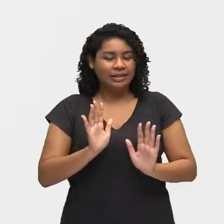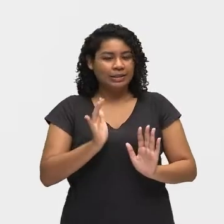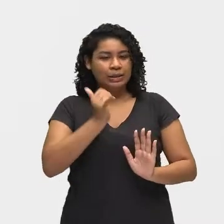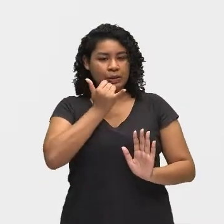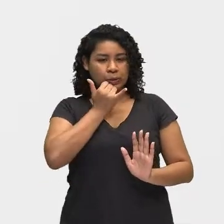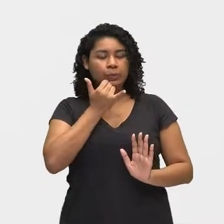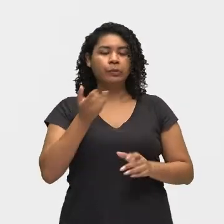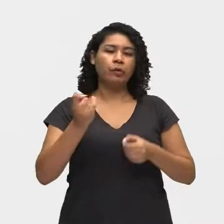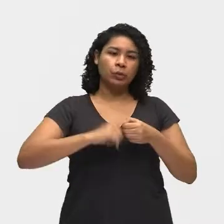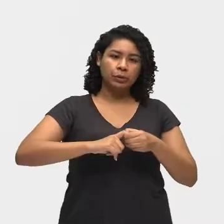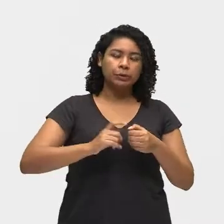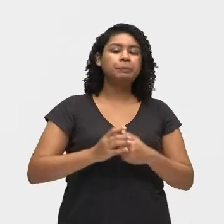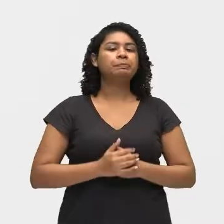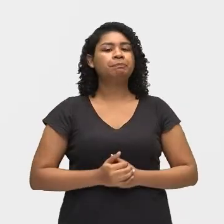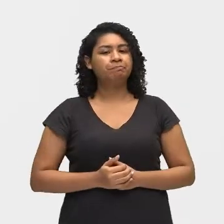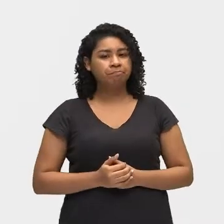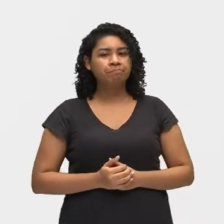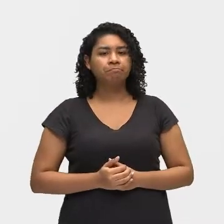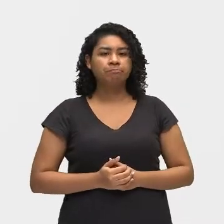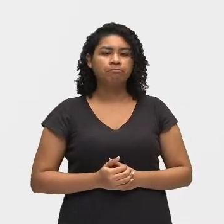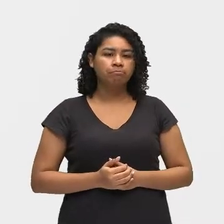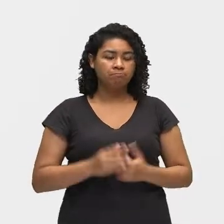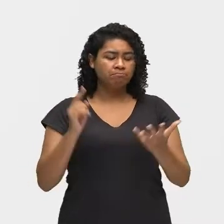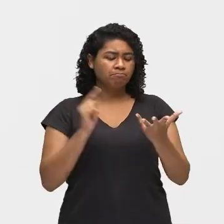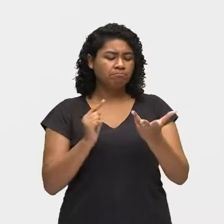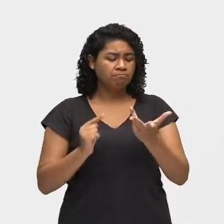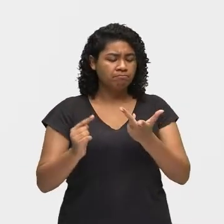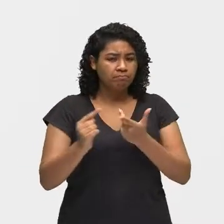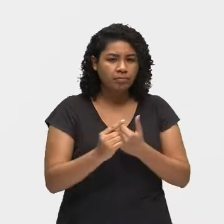Essas e outras questões chegam de imediato à mente de quem